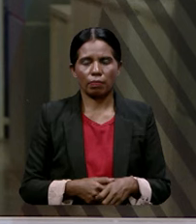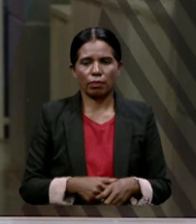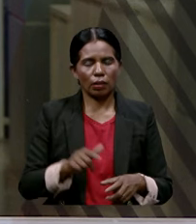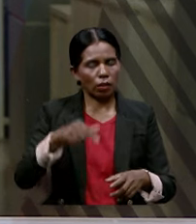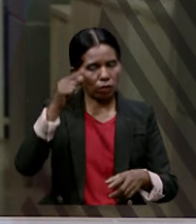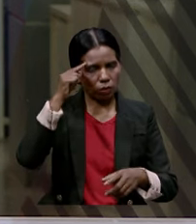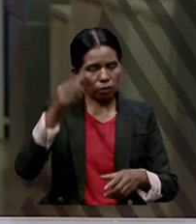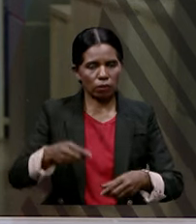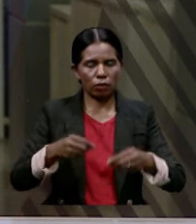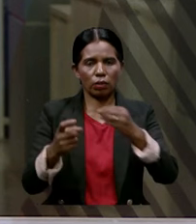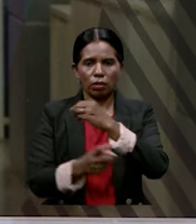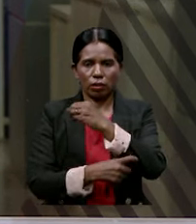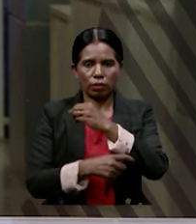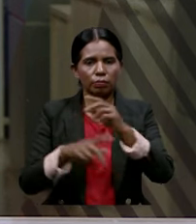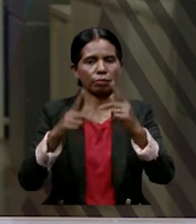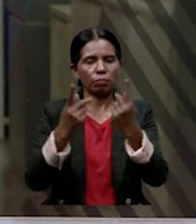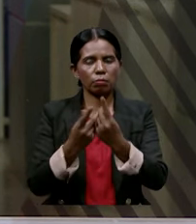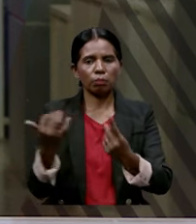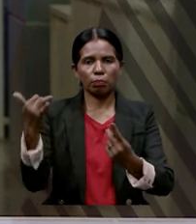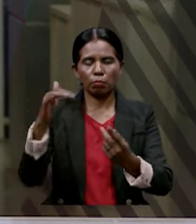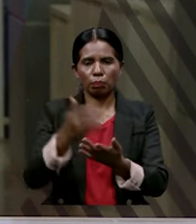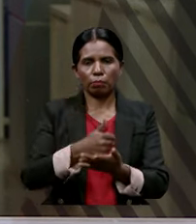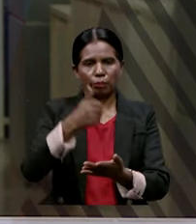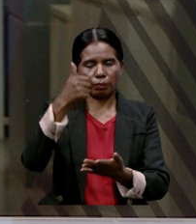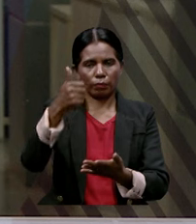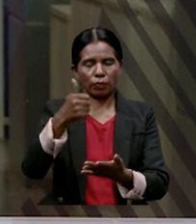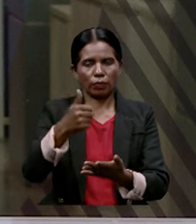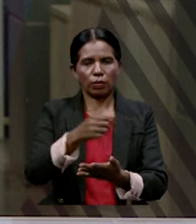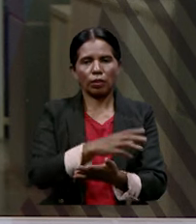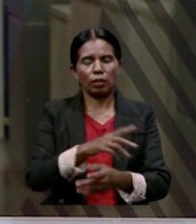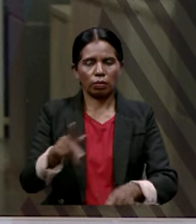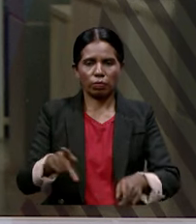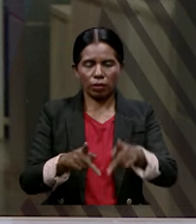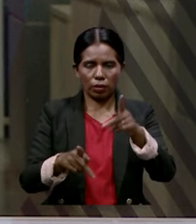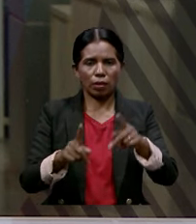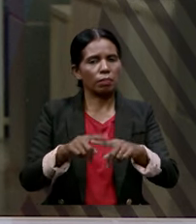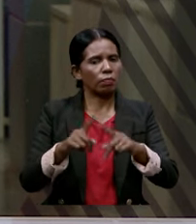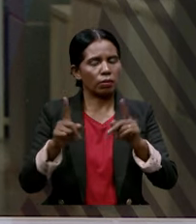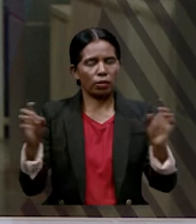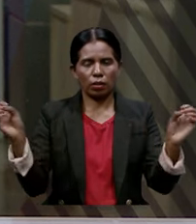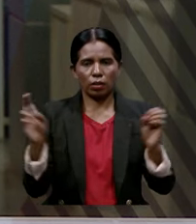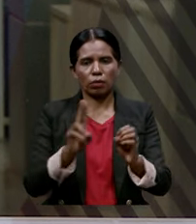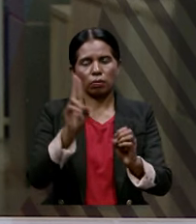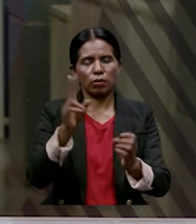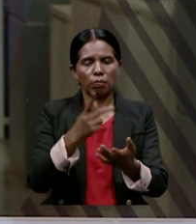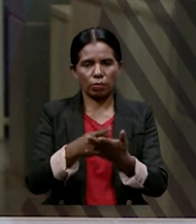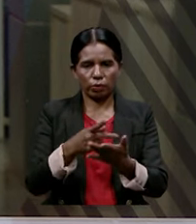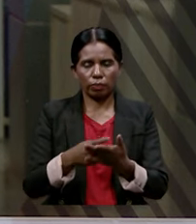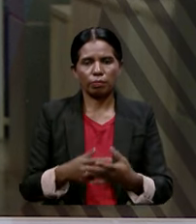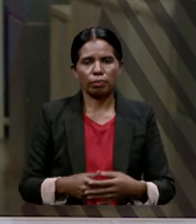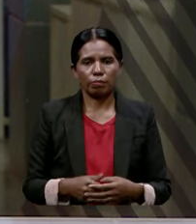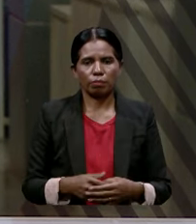Governo se for sanção ba companhia Sirene be manan un concurso público, mai be la executa projeto.